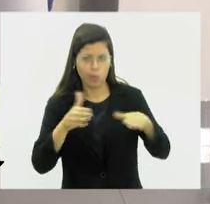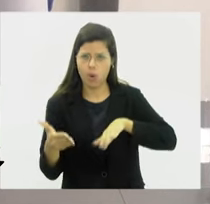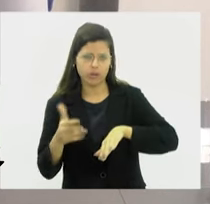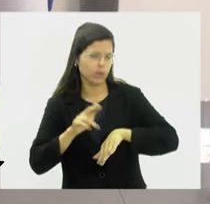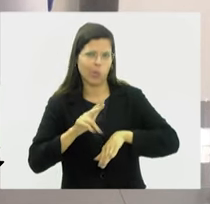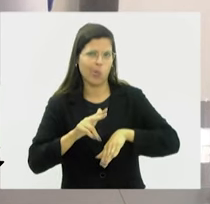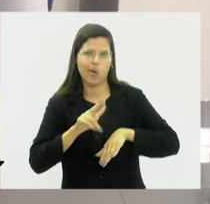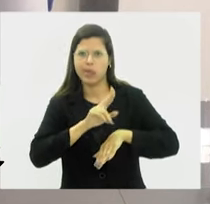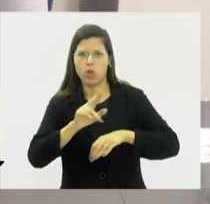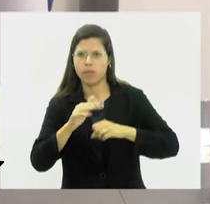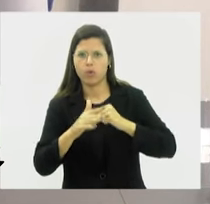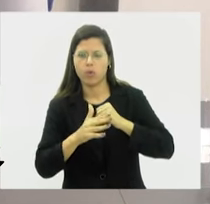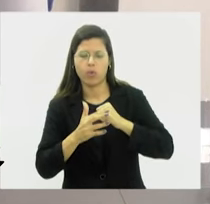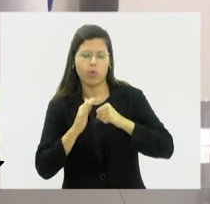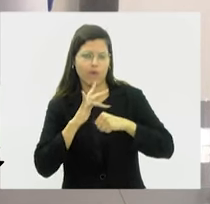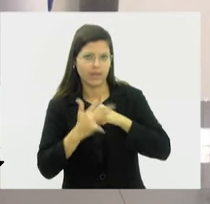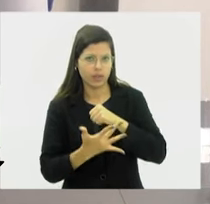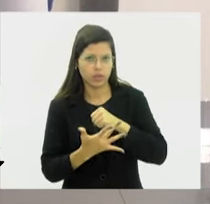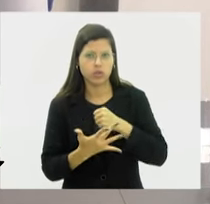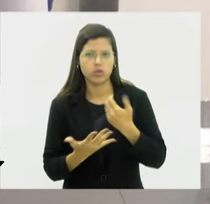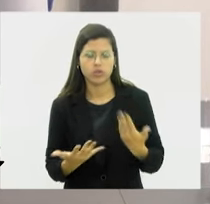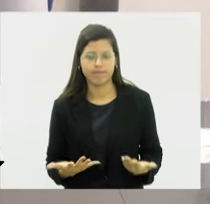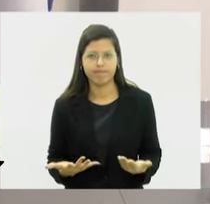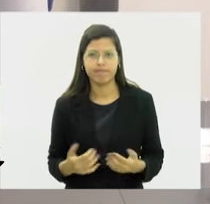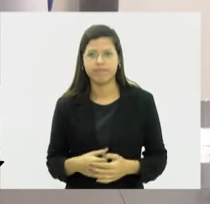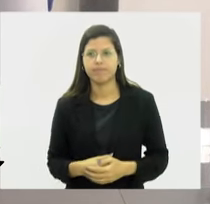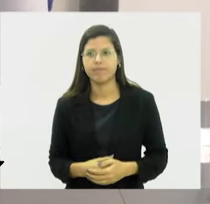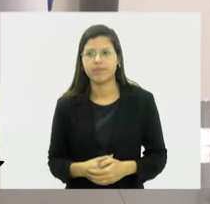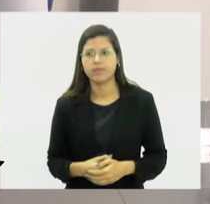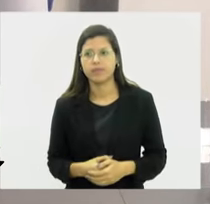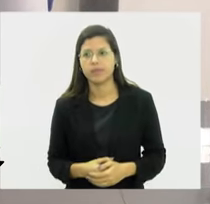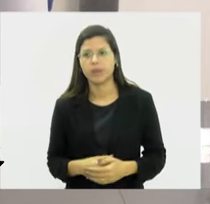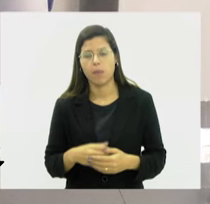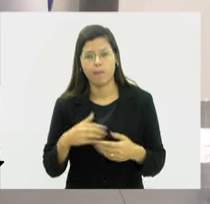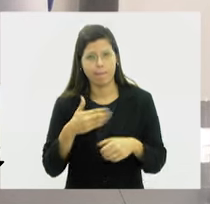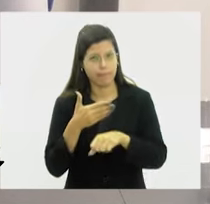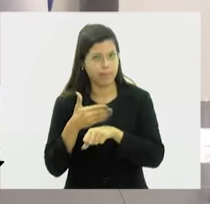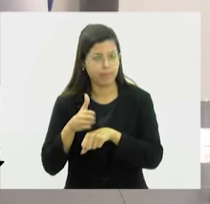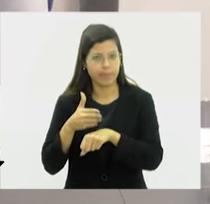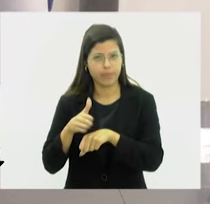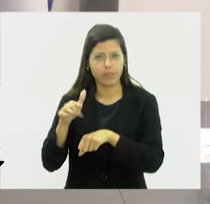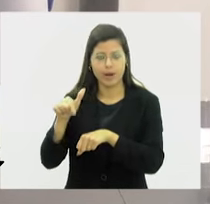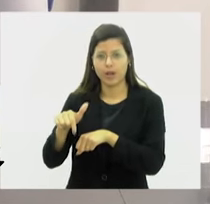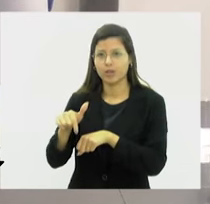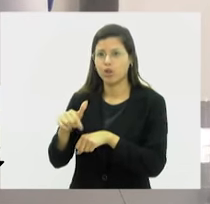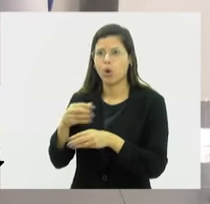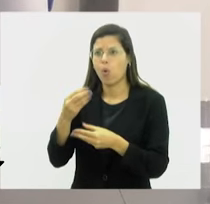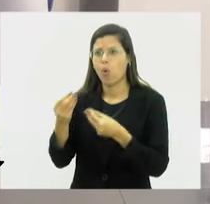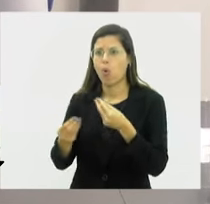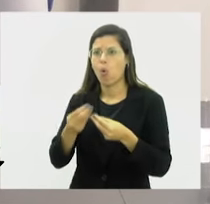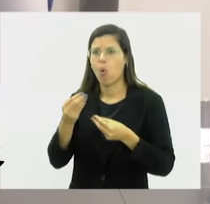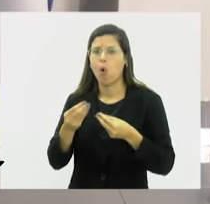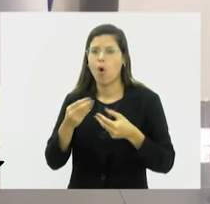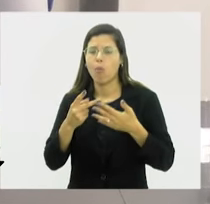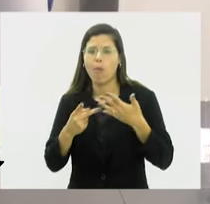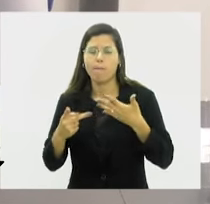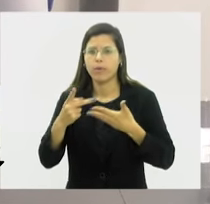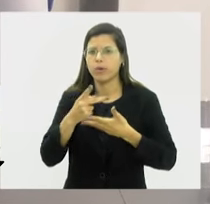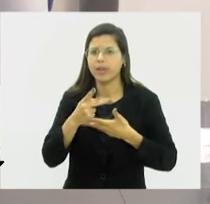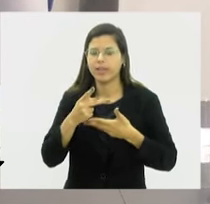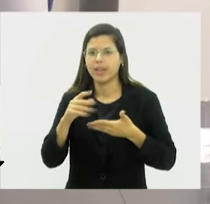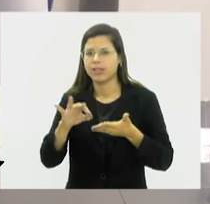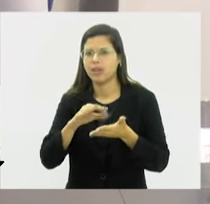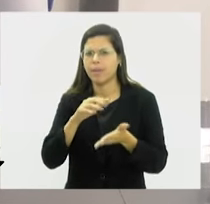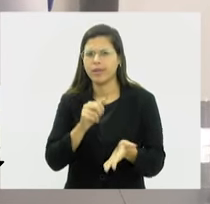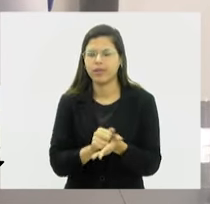Então, partindo para efeitos práticos, como alguém pleitear a prioridade na matrícula,